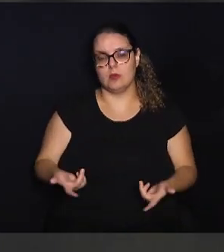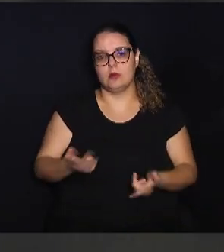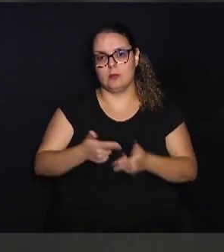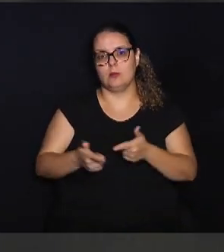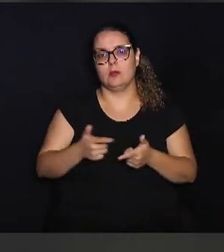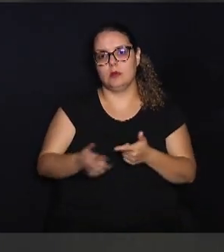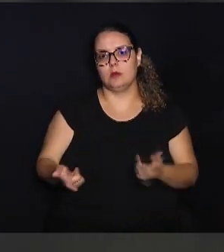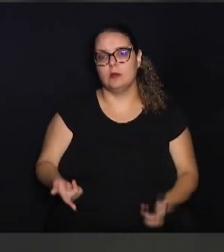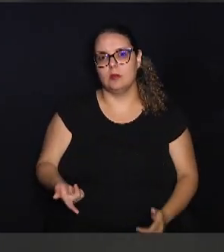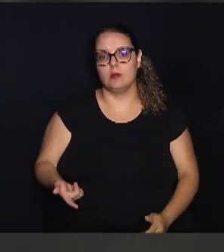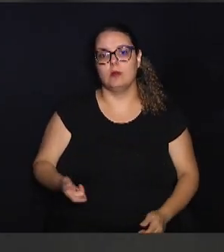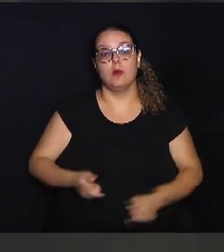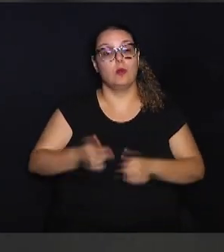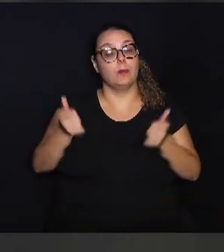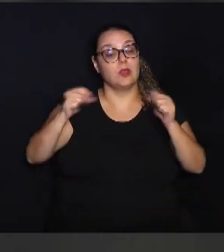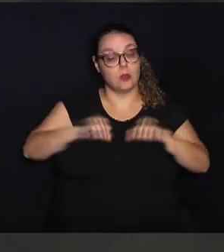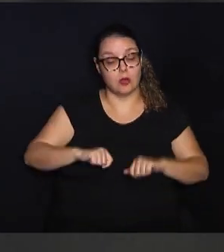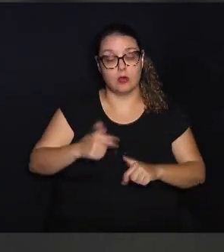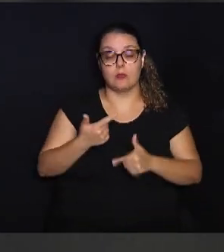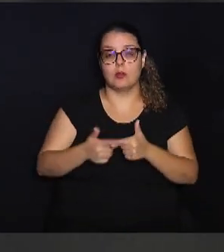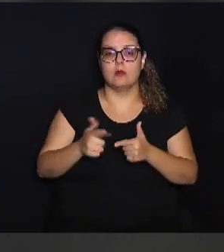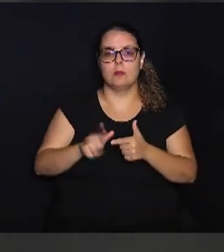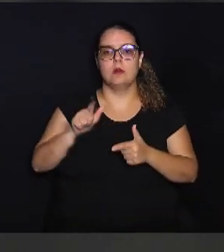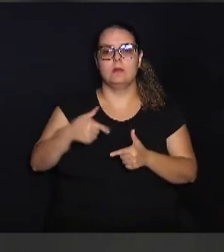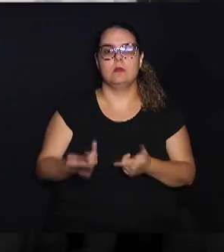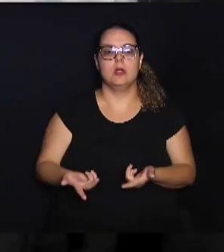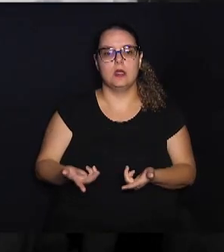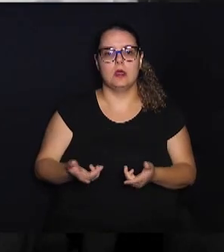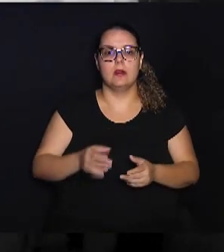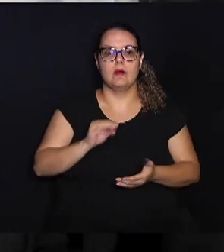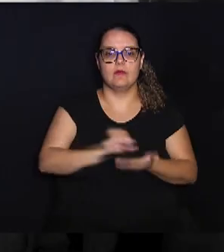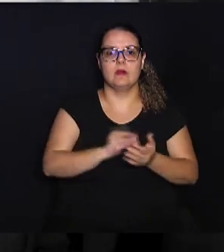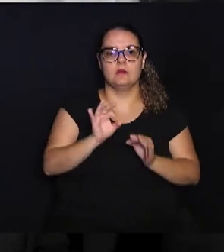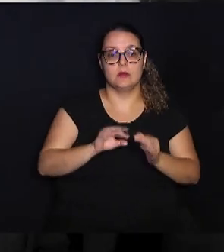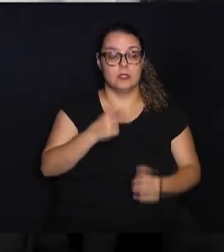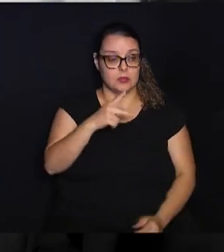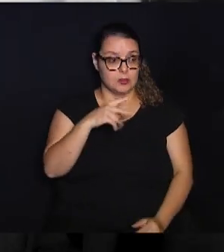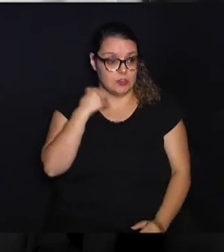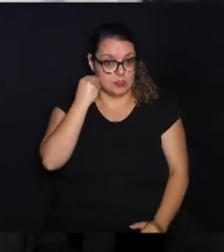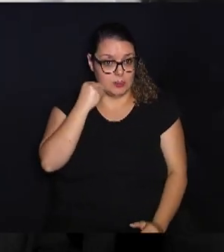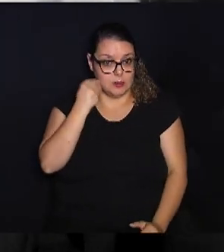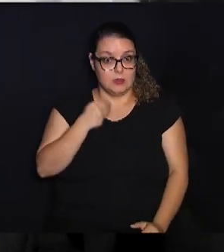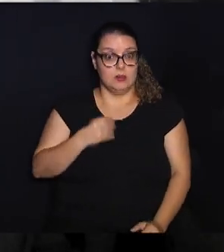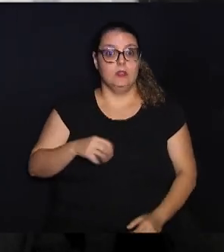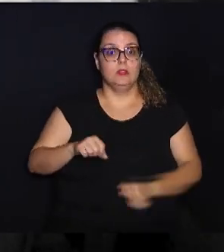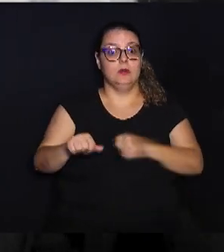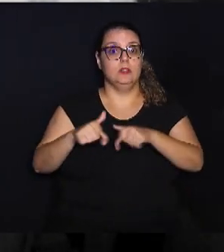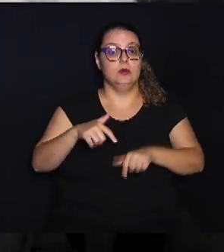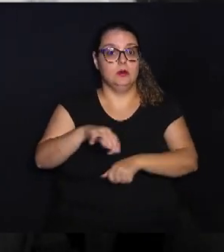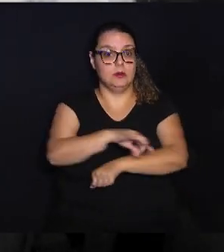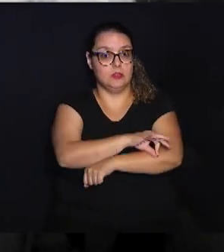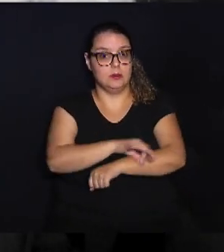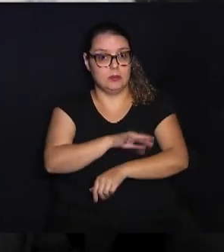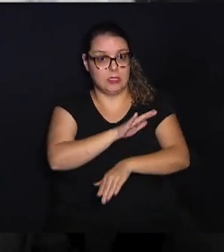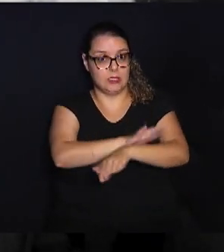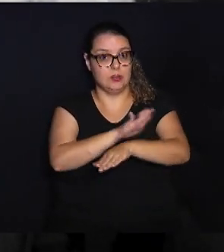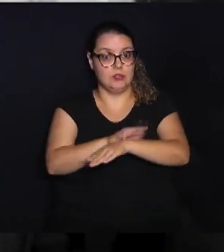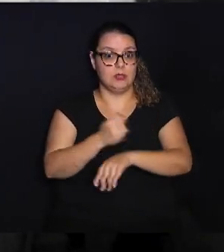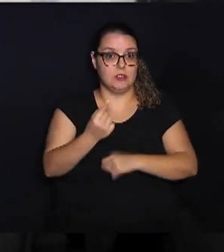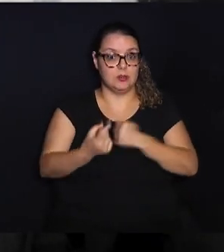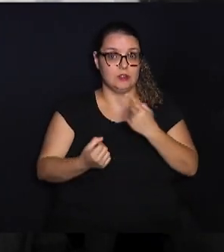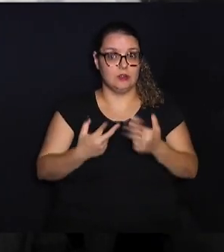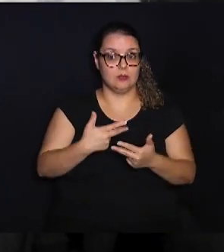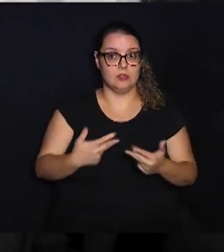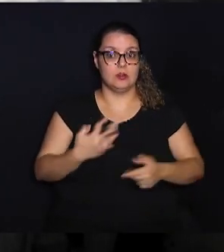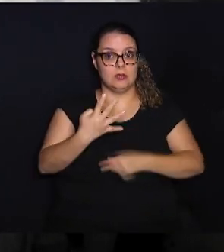planejamento em todos os setores, sem exceção. Essa sua experiência, já que você é formado em arquitetura, te ajudou em alguma coisa